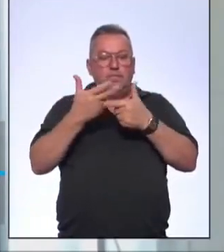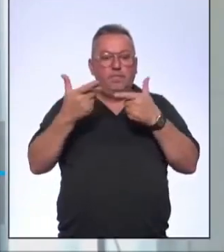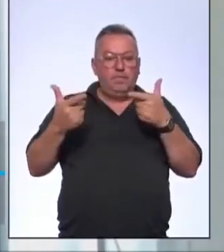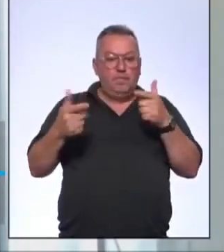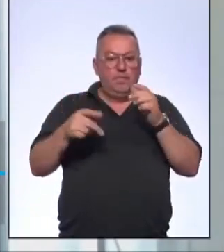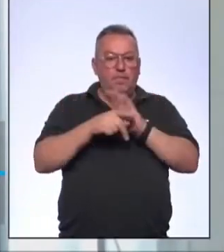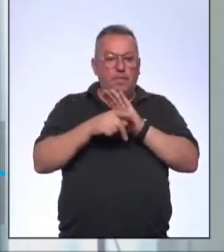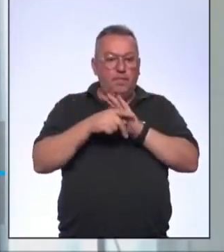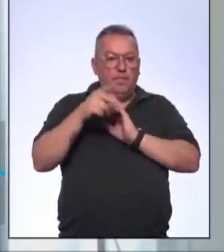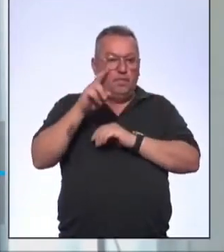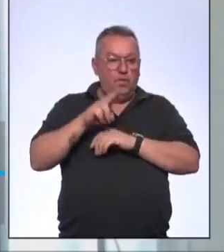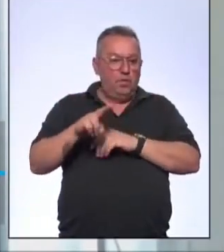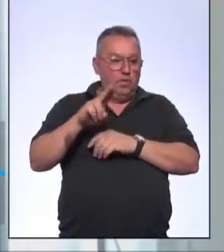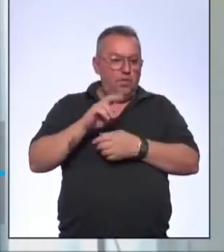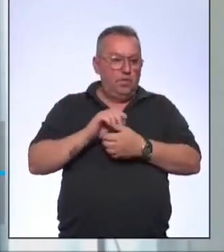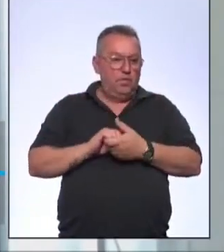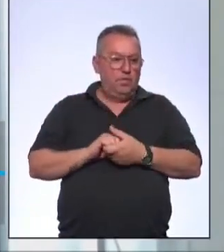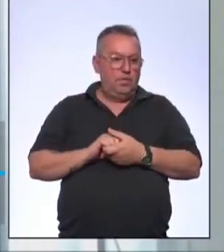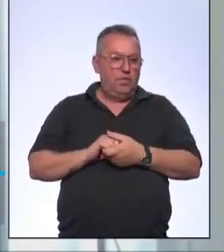e